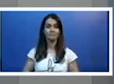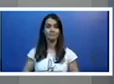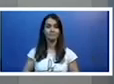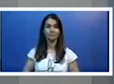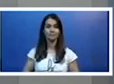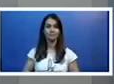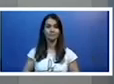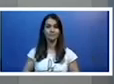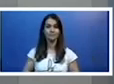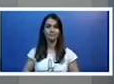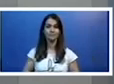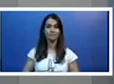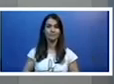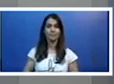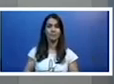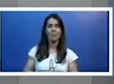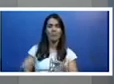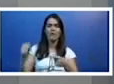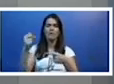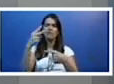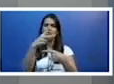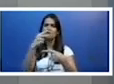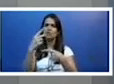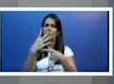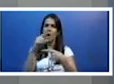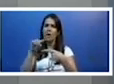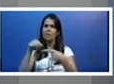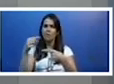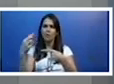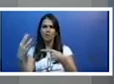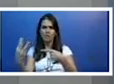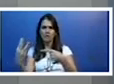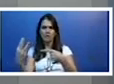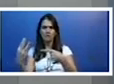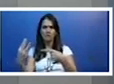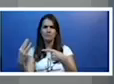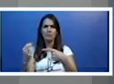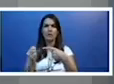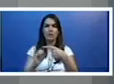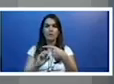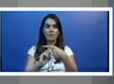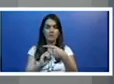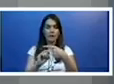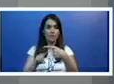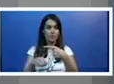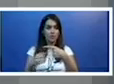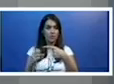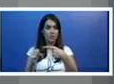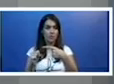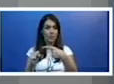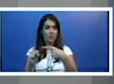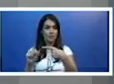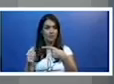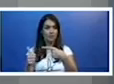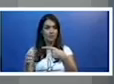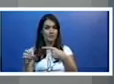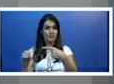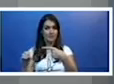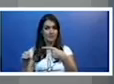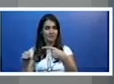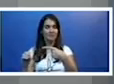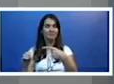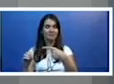Então, 24,3 dividido por 0,810 vai dar 30